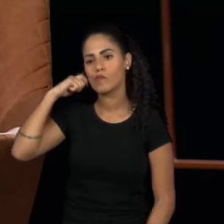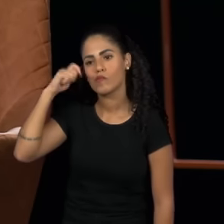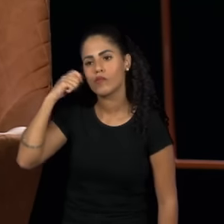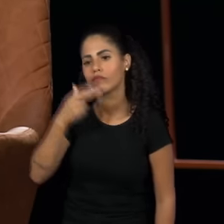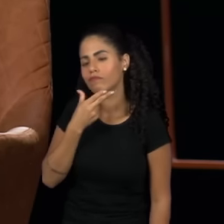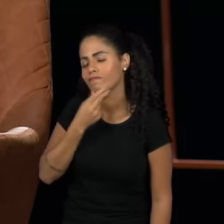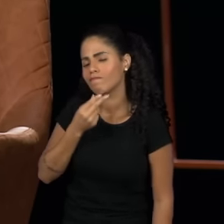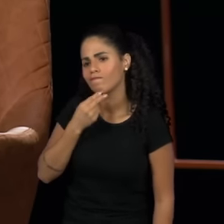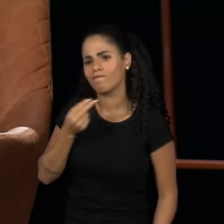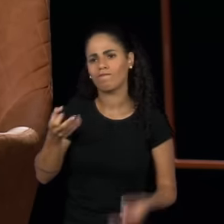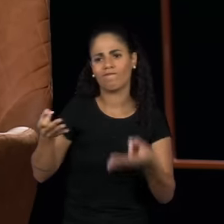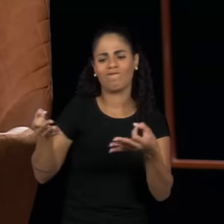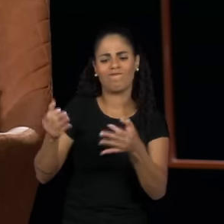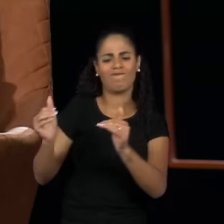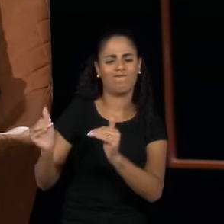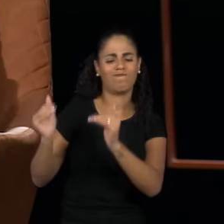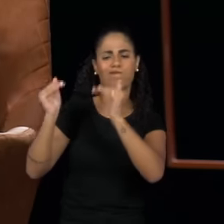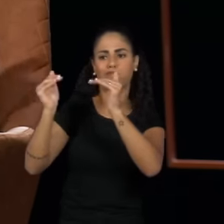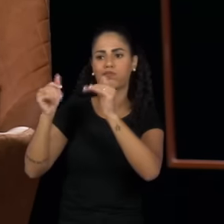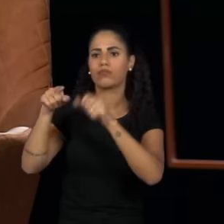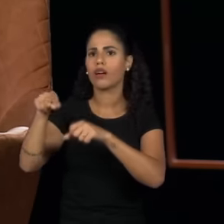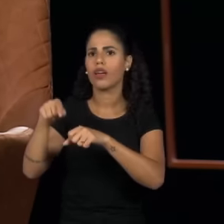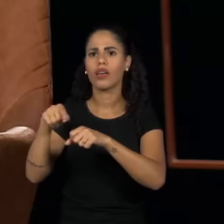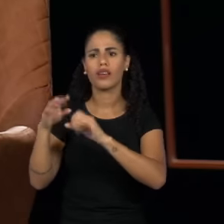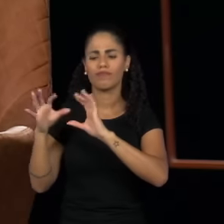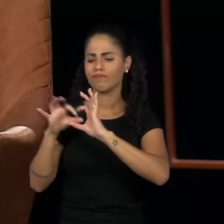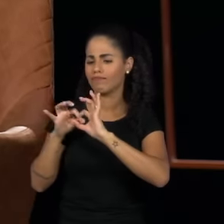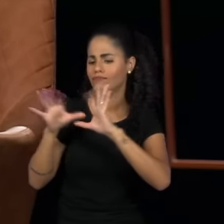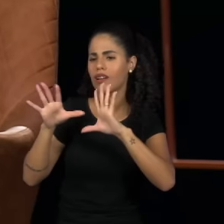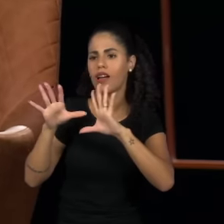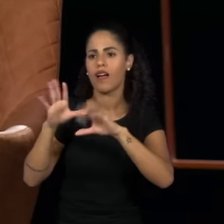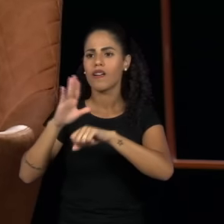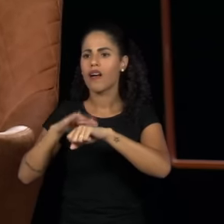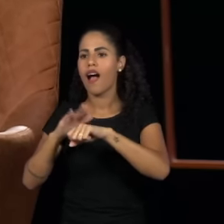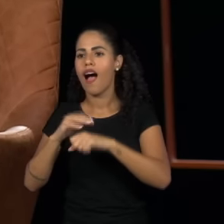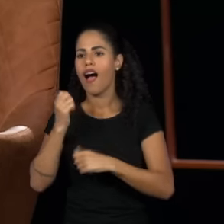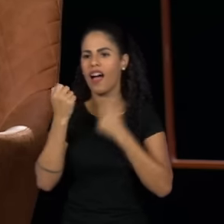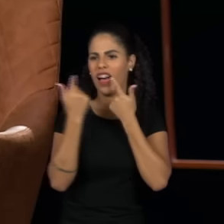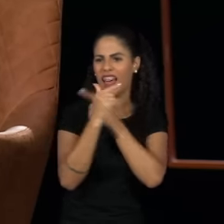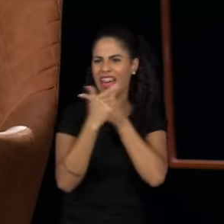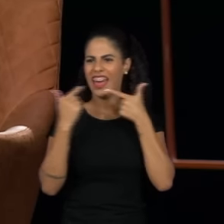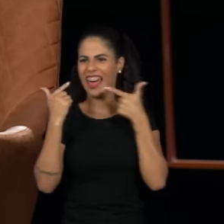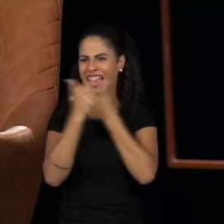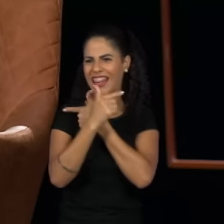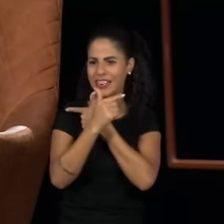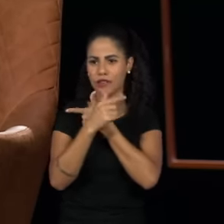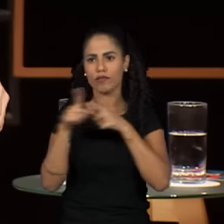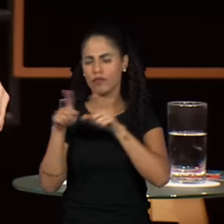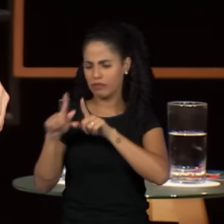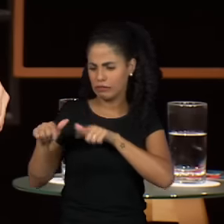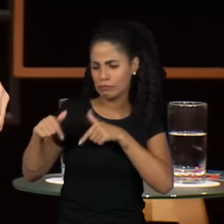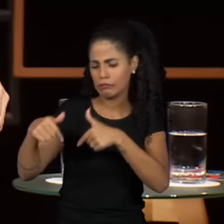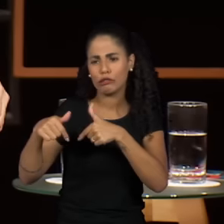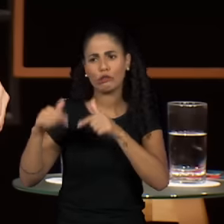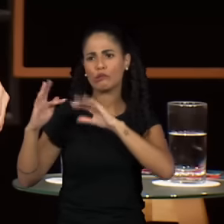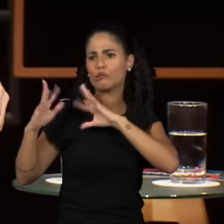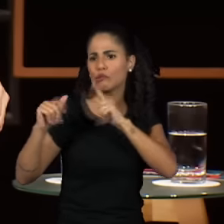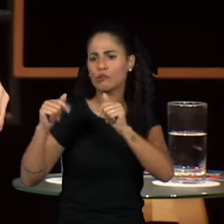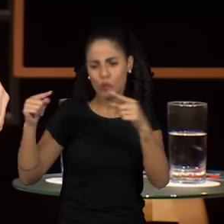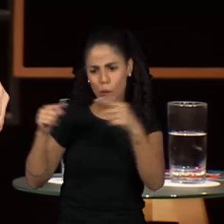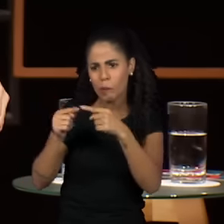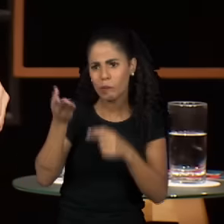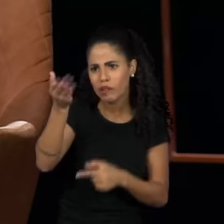ator, uma potência, faz o que ele quiser. Faz comédia, faz drama, faz tragédia, ele é incrível. E eu e o Caco, a gente